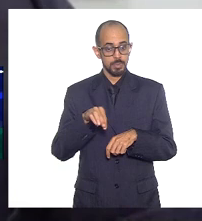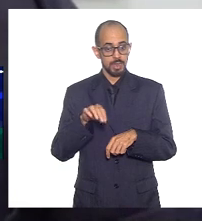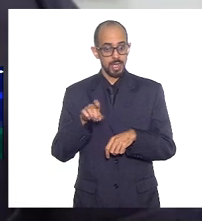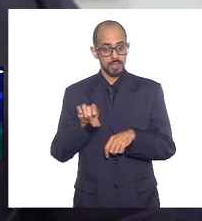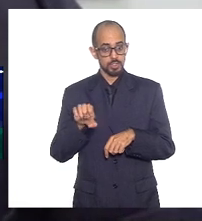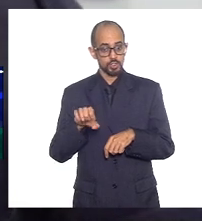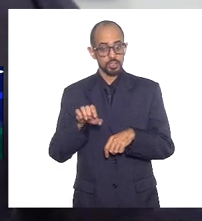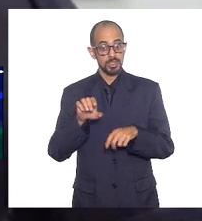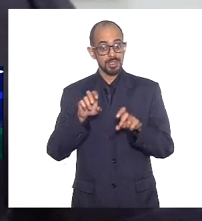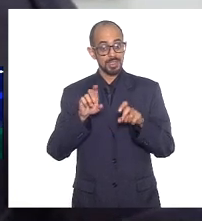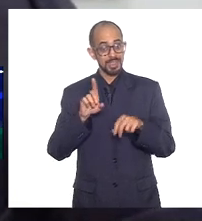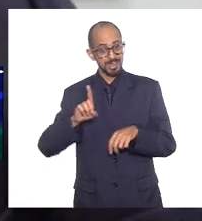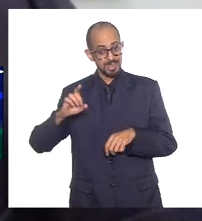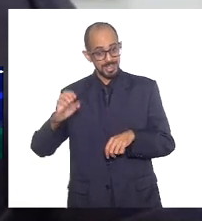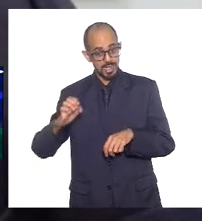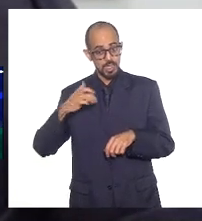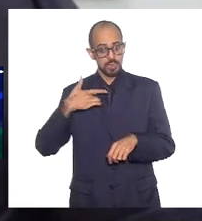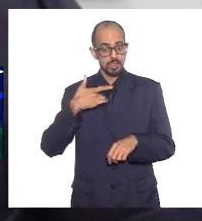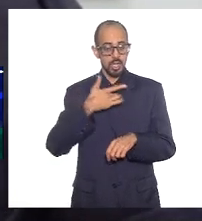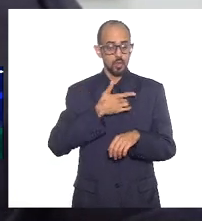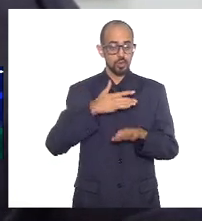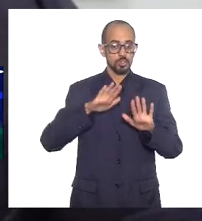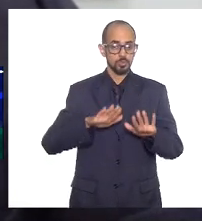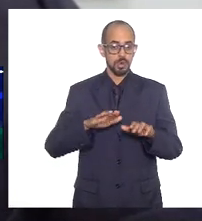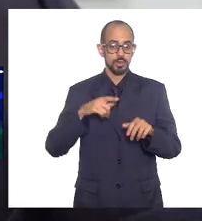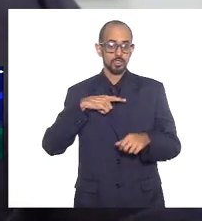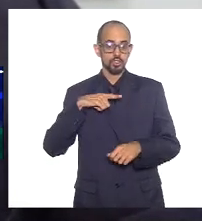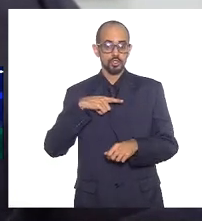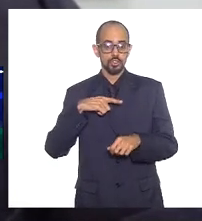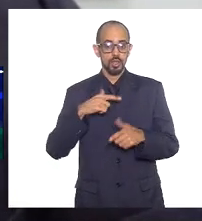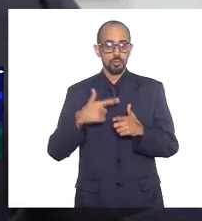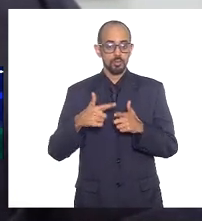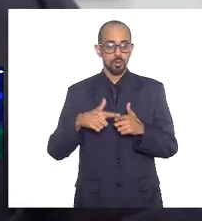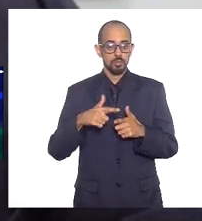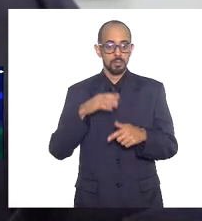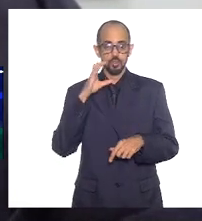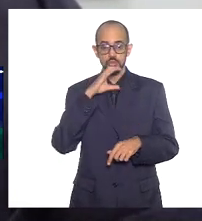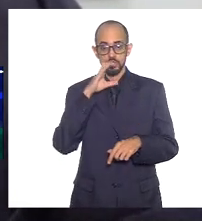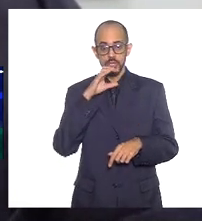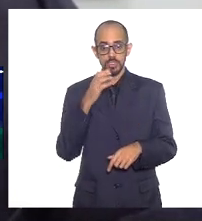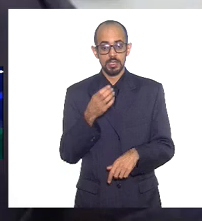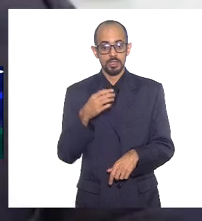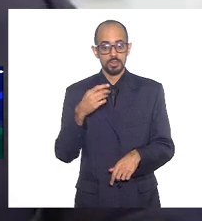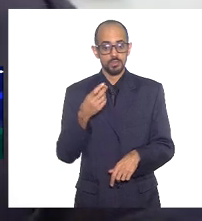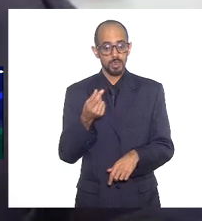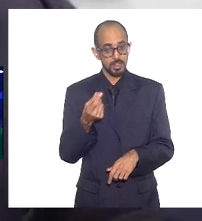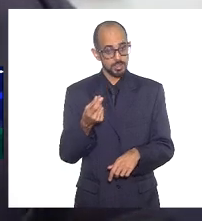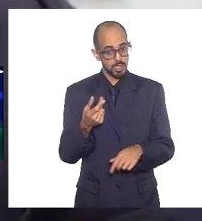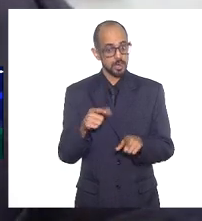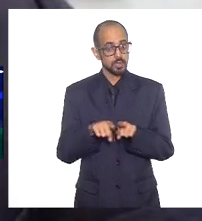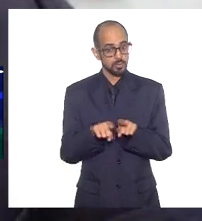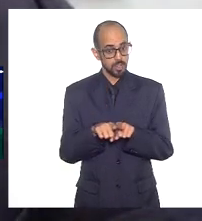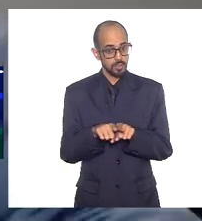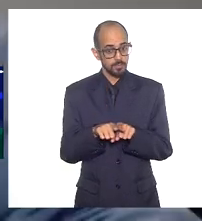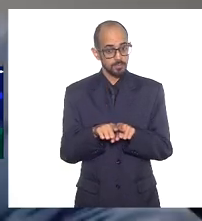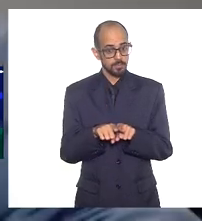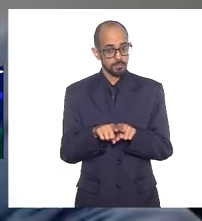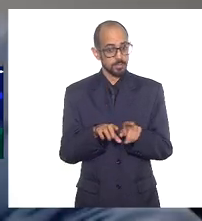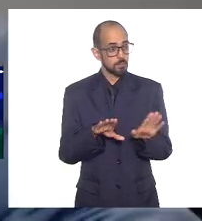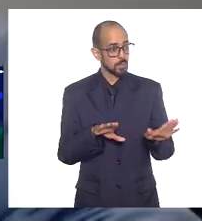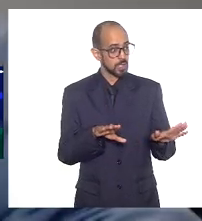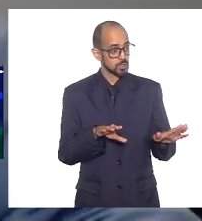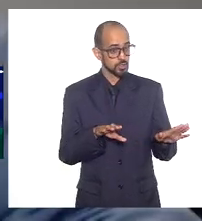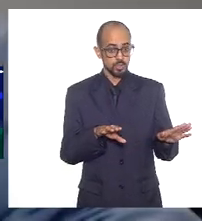porque nós estamos também vivendo uma calamidade financeira. É só isso, presidente, para a primeira ação de Vossa Excelência. Deputado Rodrigo Amorim, mas